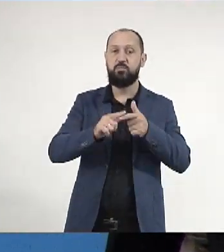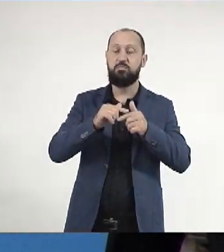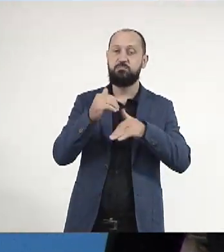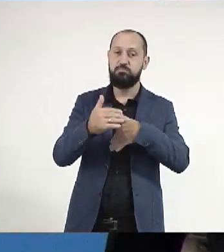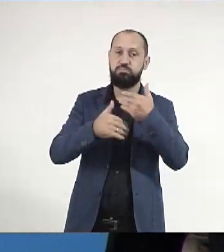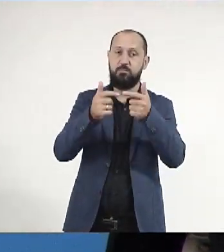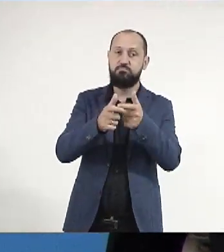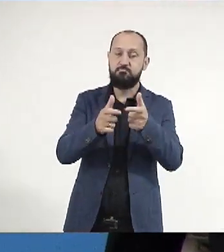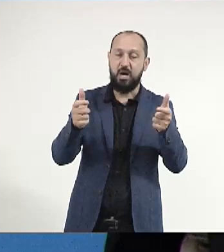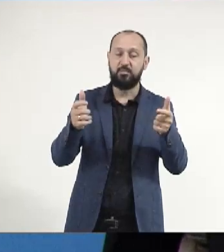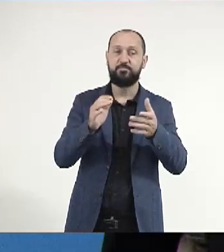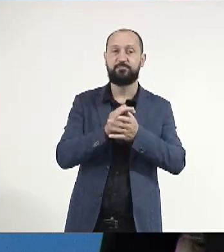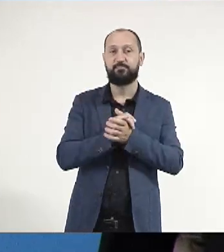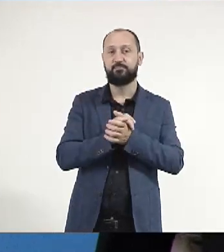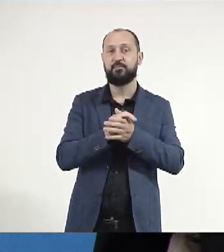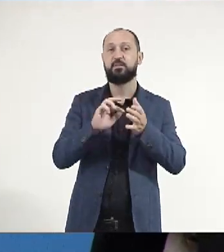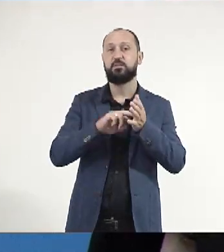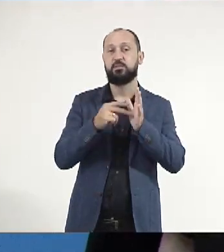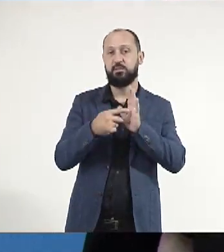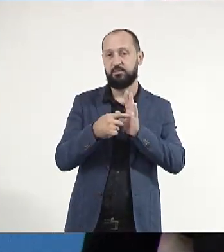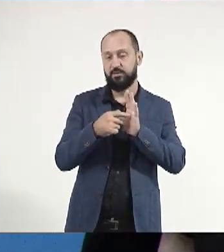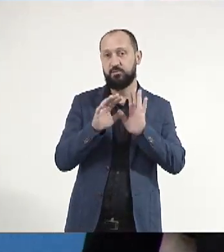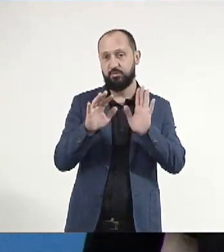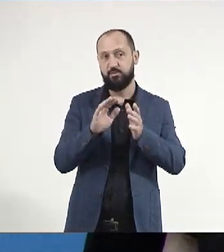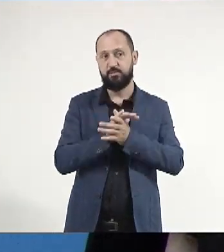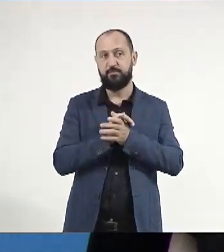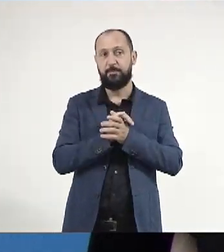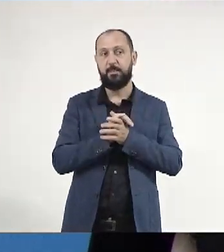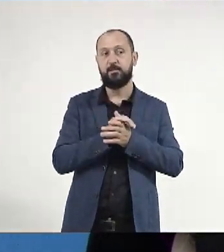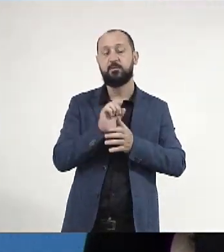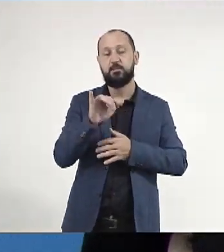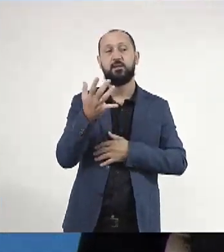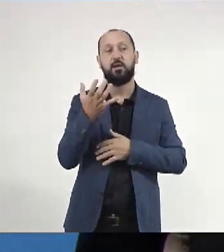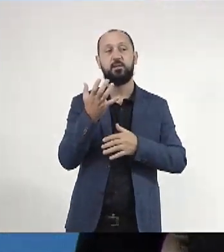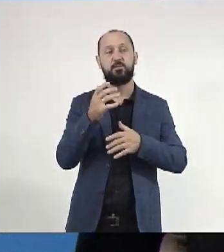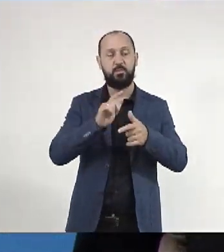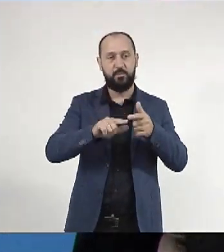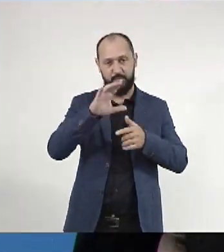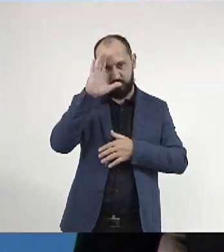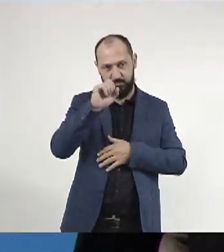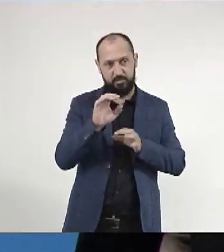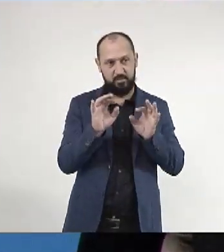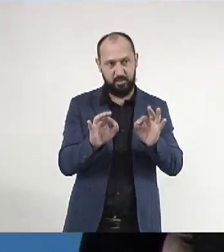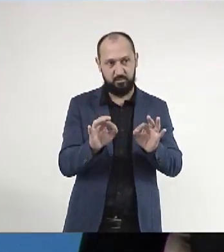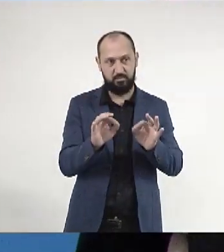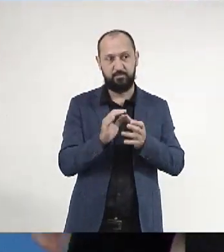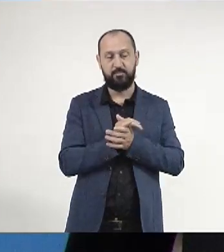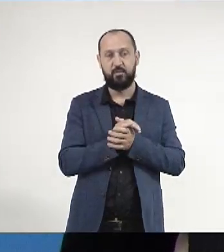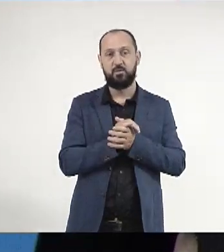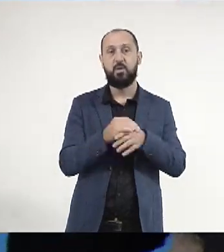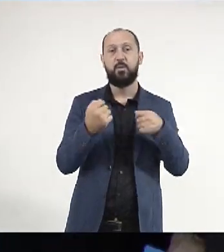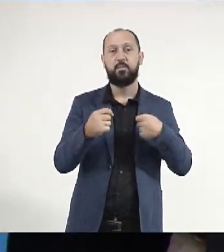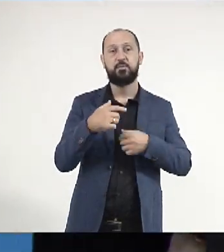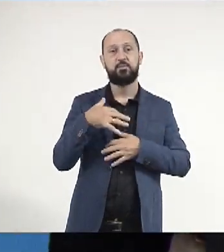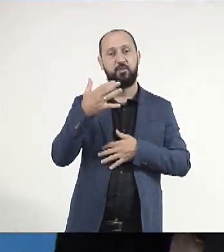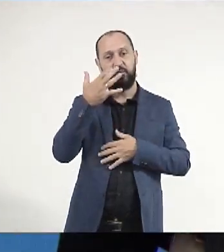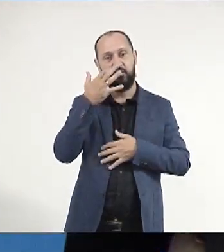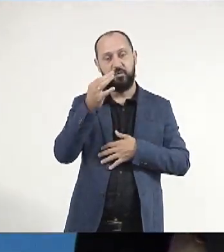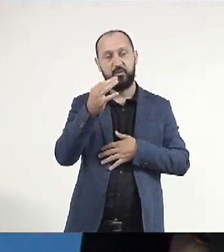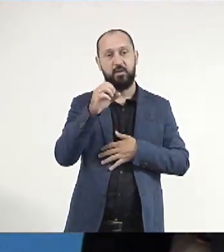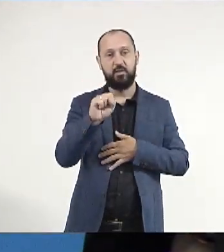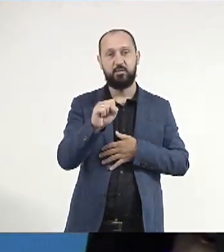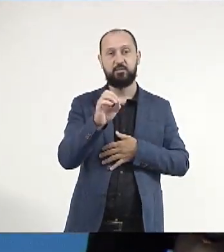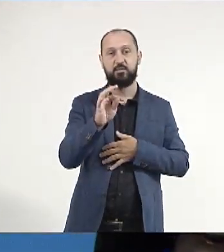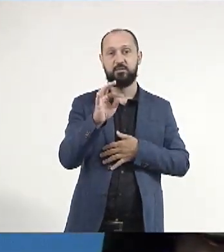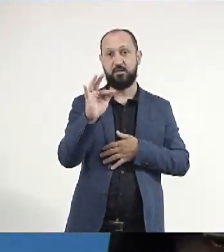criando precedentes mais significativos. Então, eu acho o seguinte, se a gente quer resolver isso de maneira correta, nós temos que olhar a decisão do